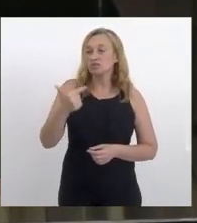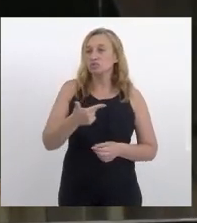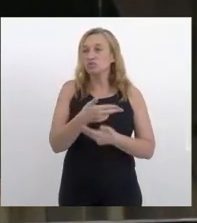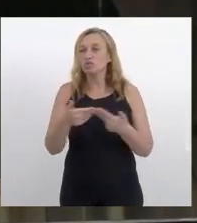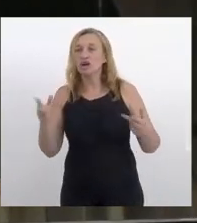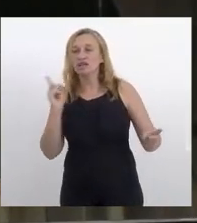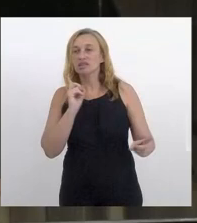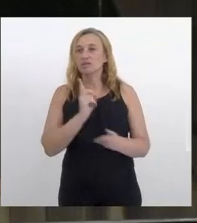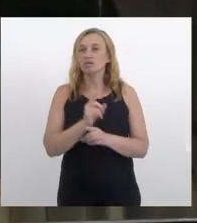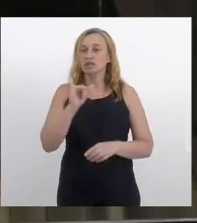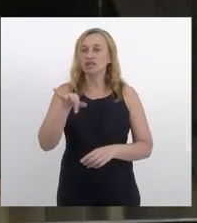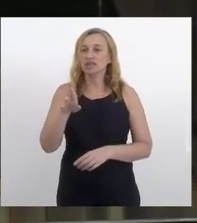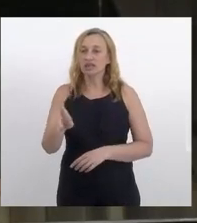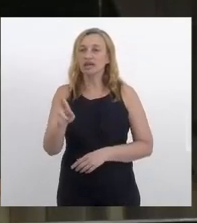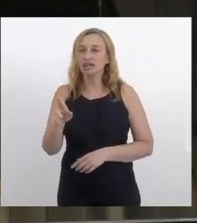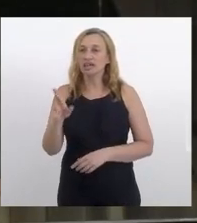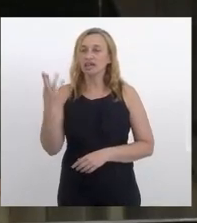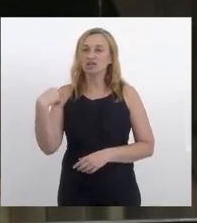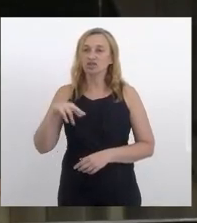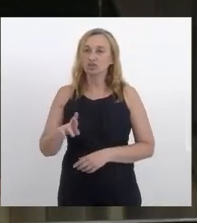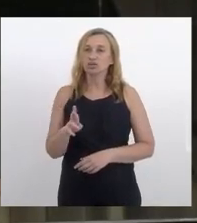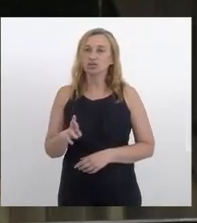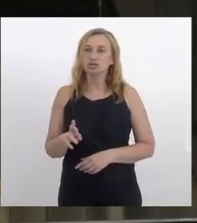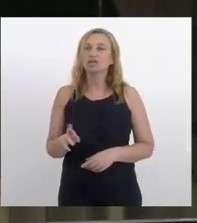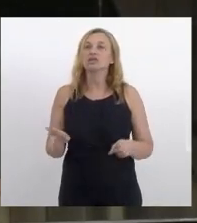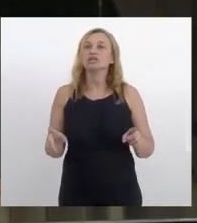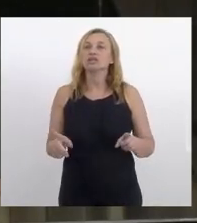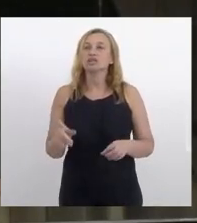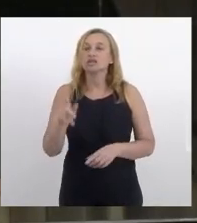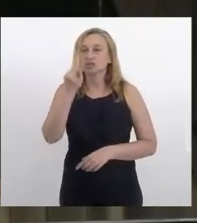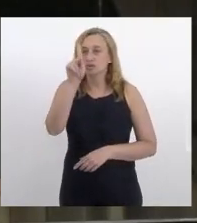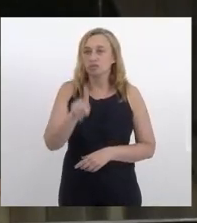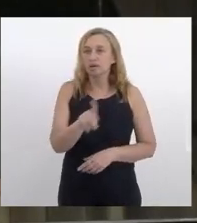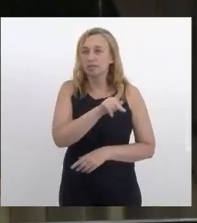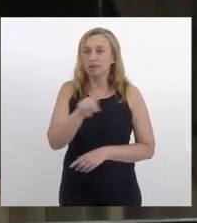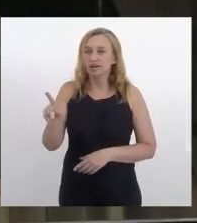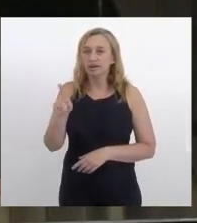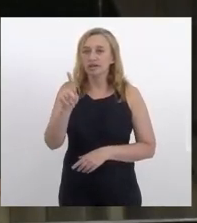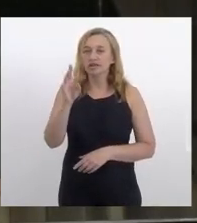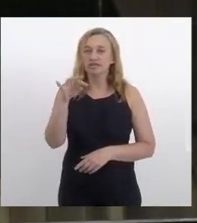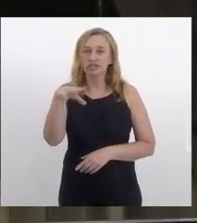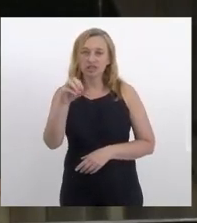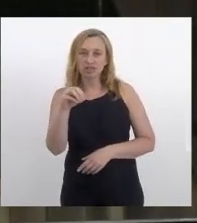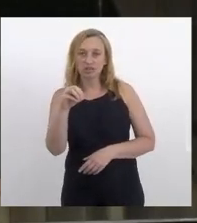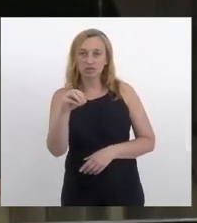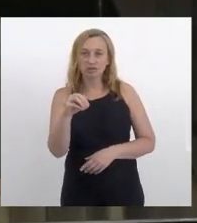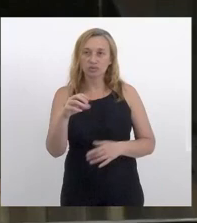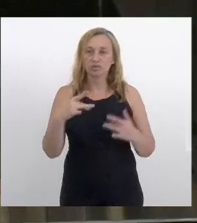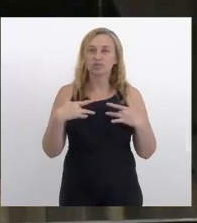encontros interreligiosos com João Paulo II, e ultimamente com o Papa Francisco, com relação não só a